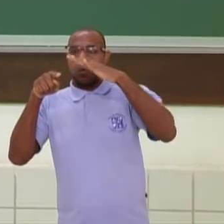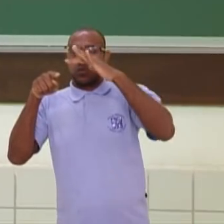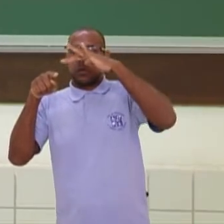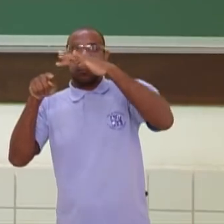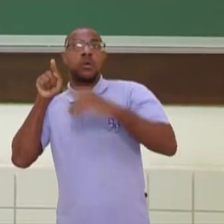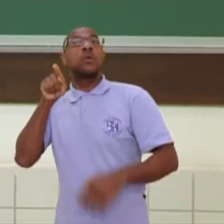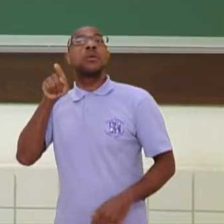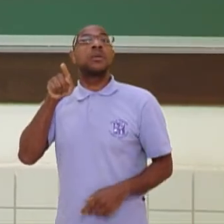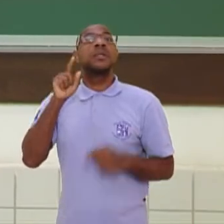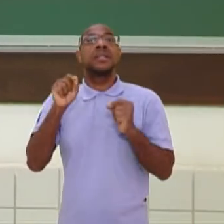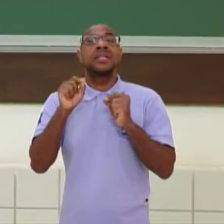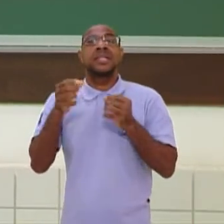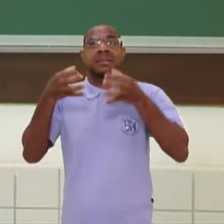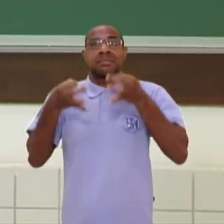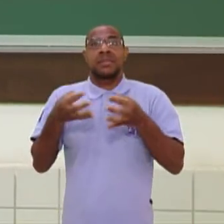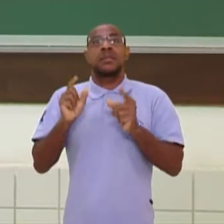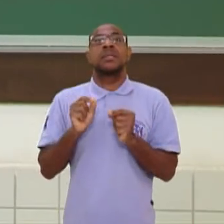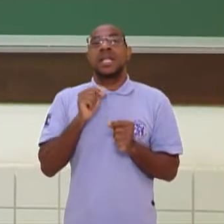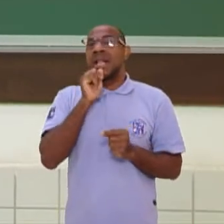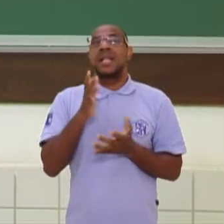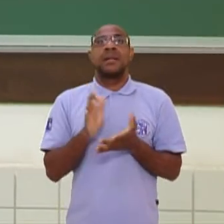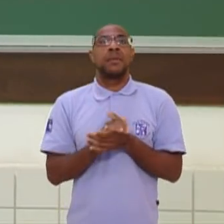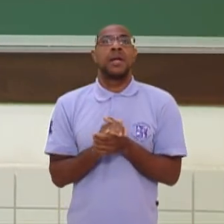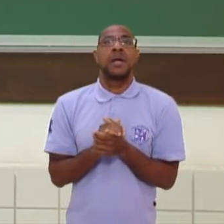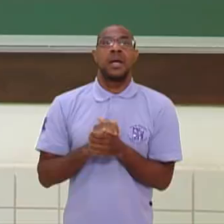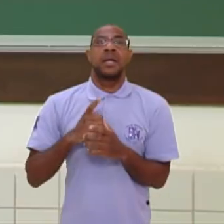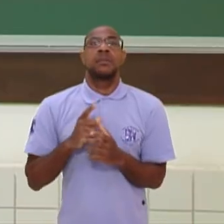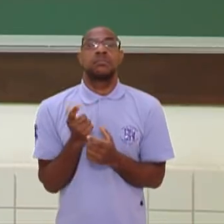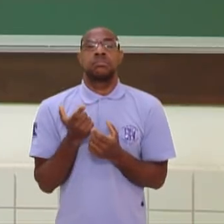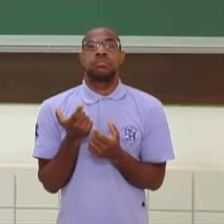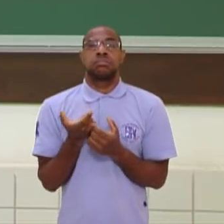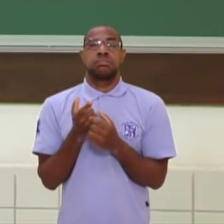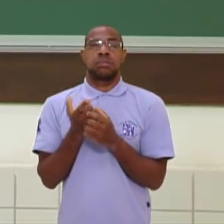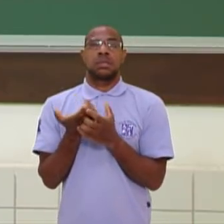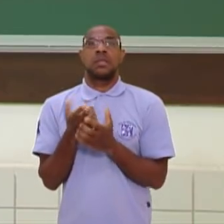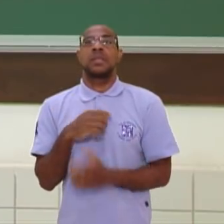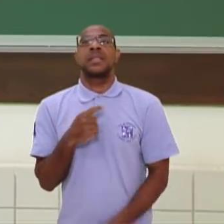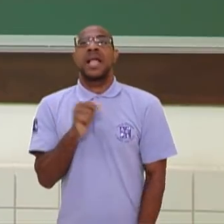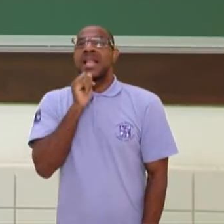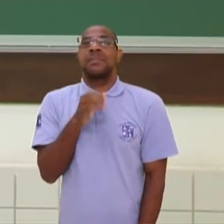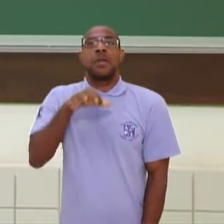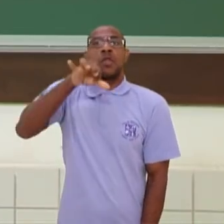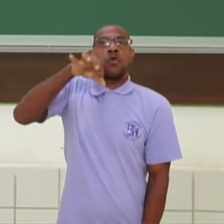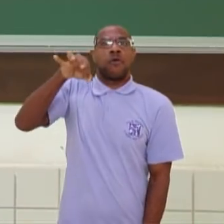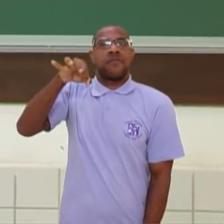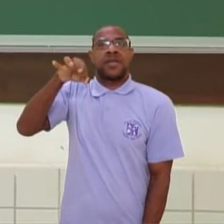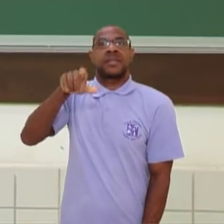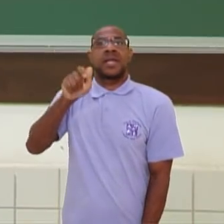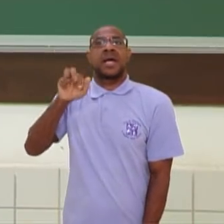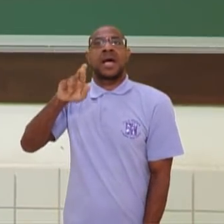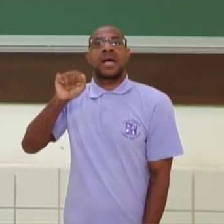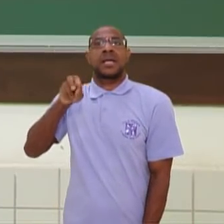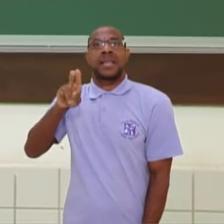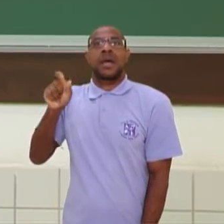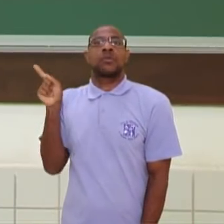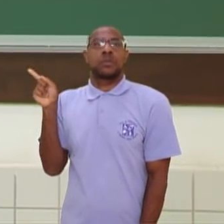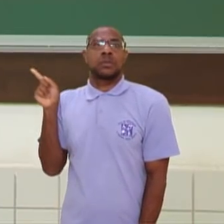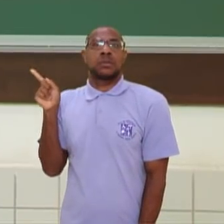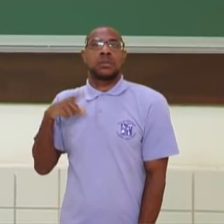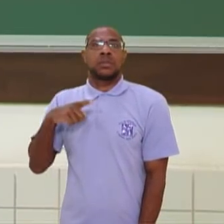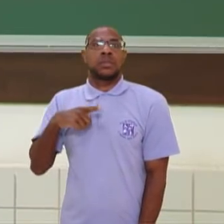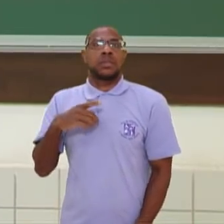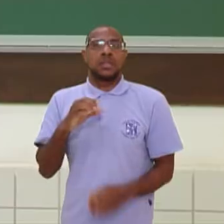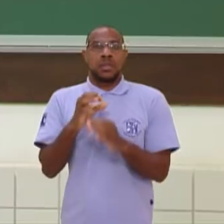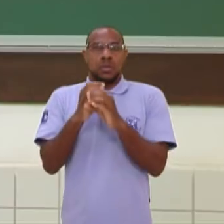quando elas se comportam uma em relação à outra, com um ângulo de 90 graus ou um ângulo ali que você vai ter